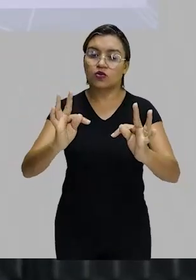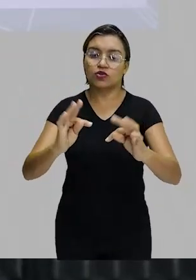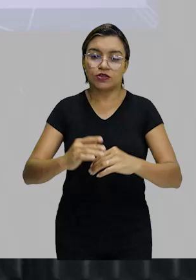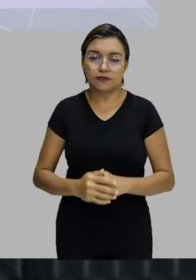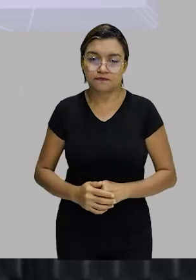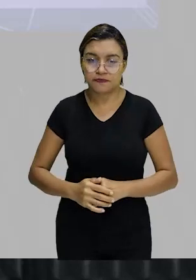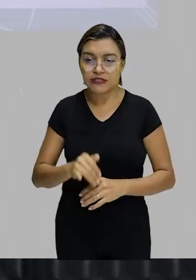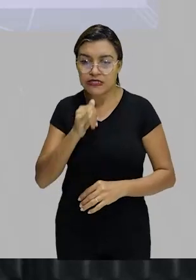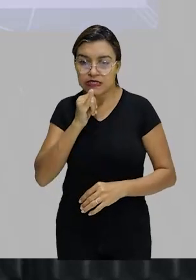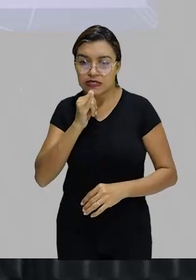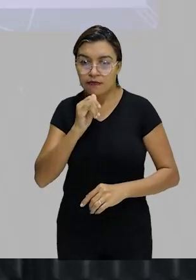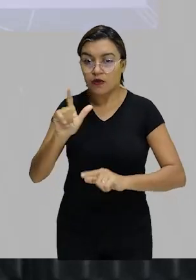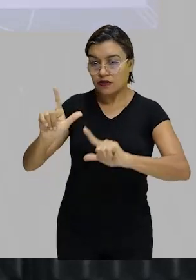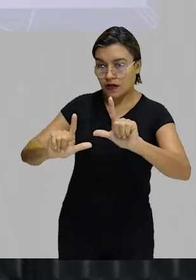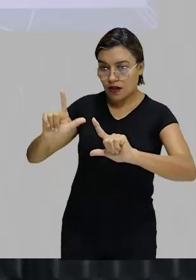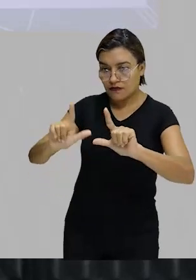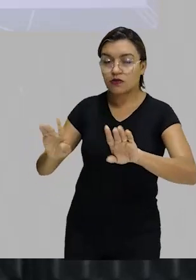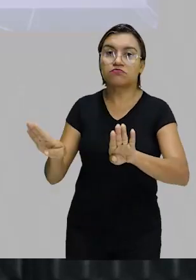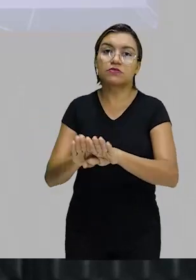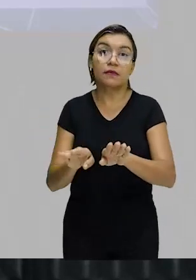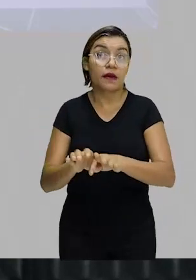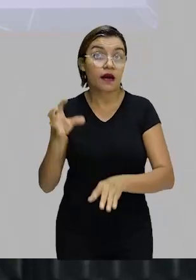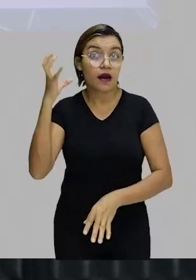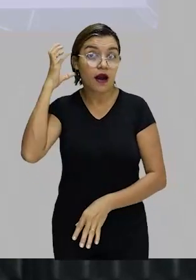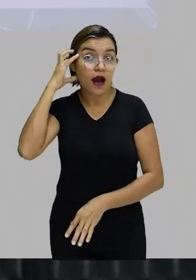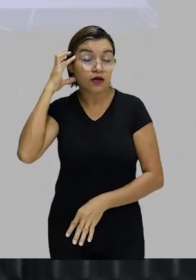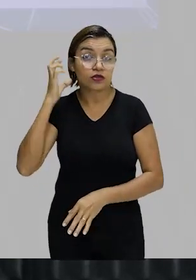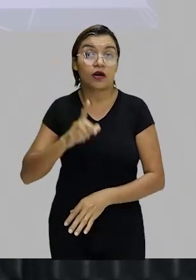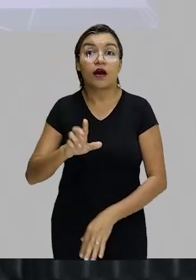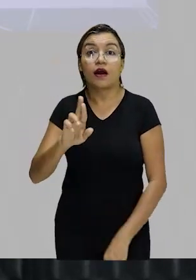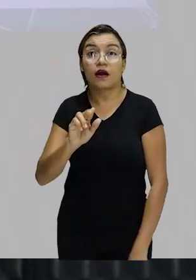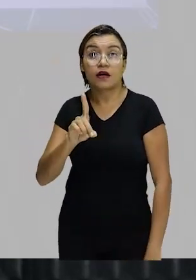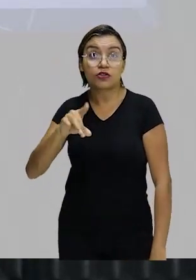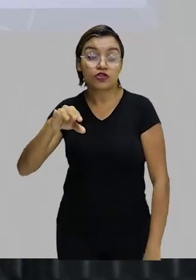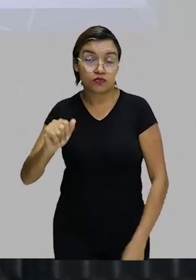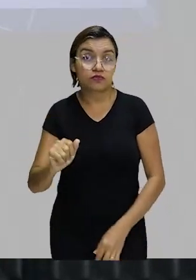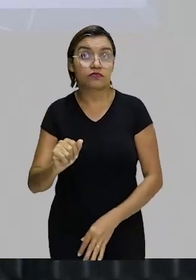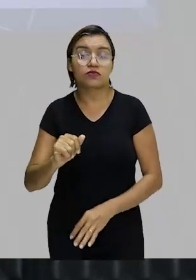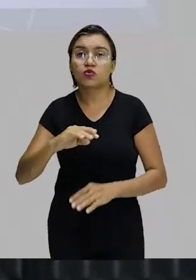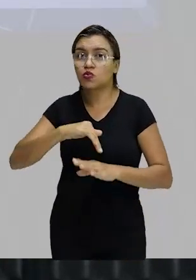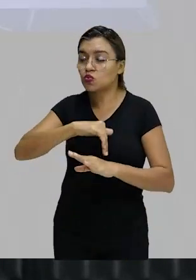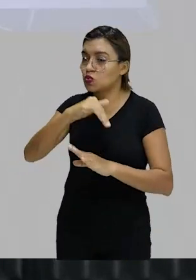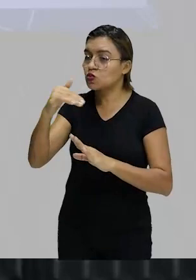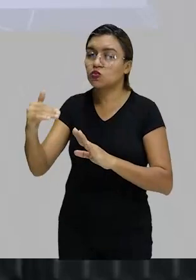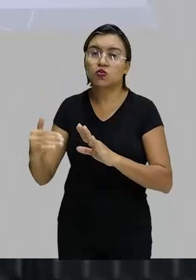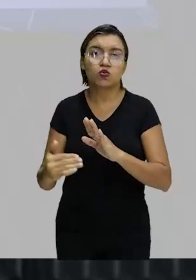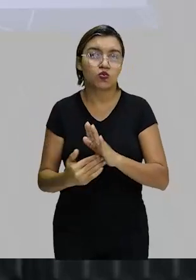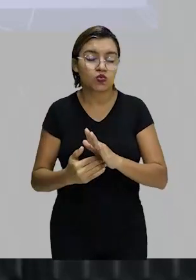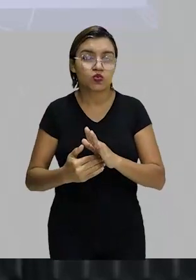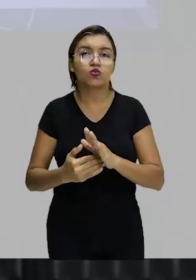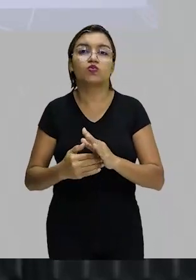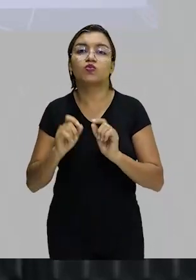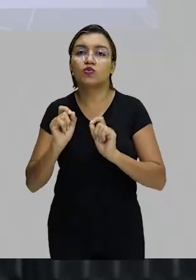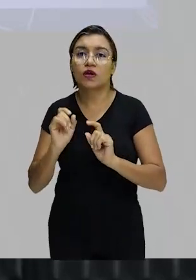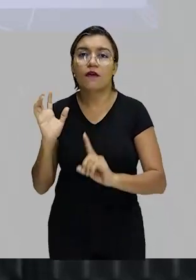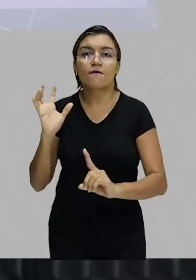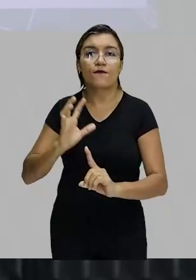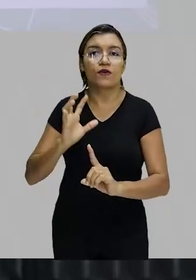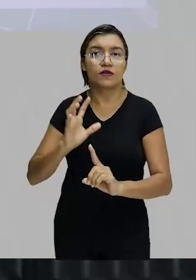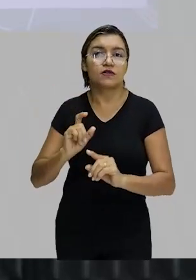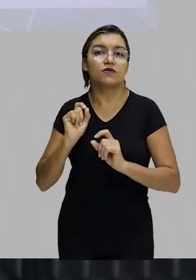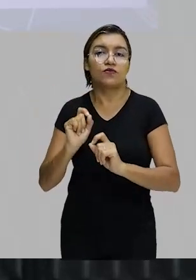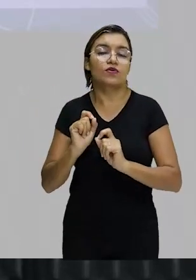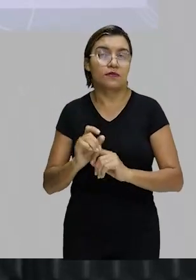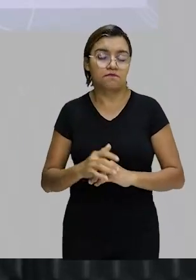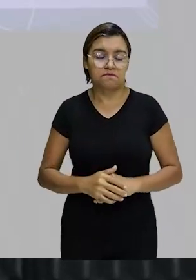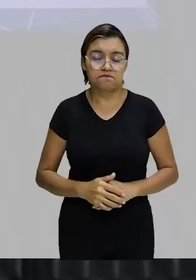and radio, e o rádio. Tudo isso traz para nós o consumo, consumed by the majority